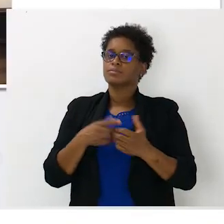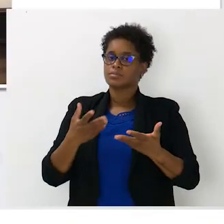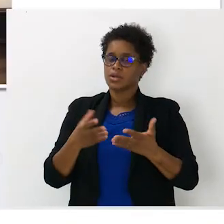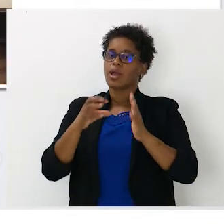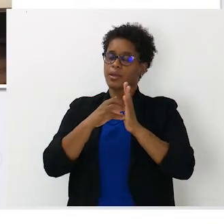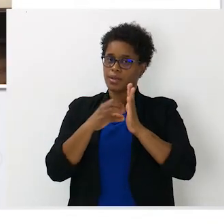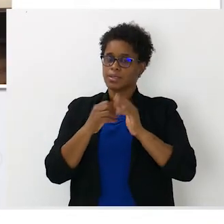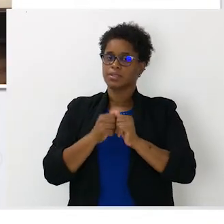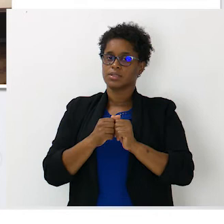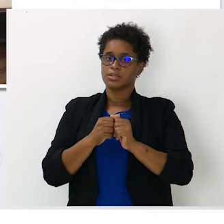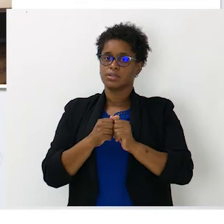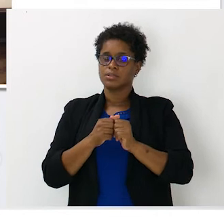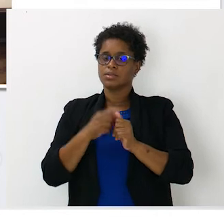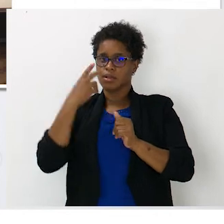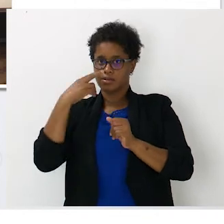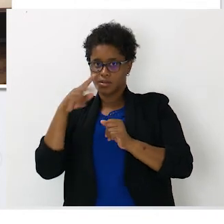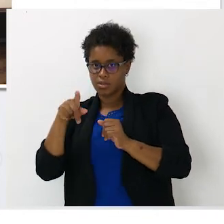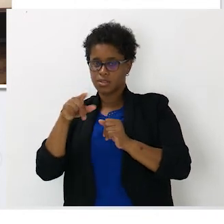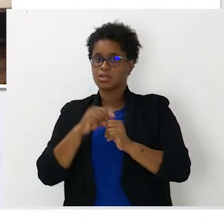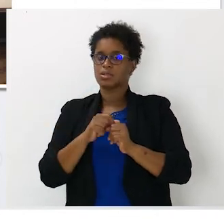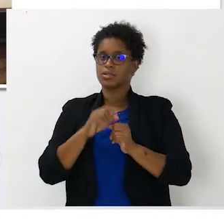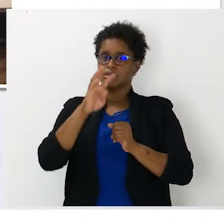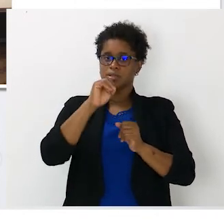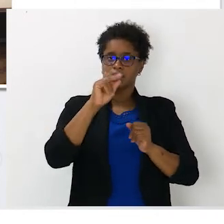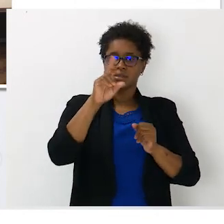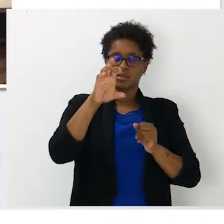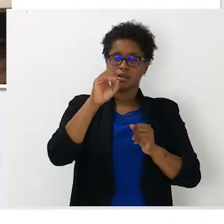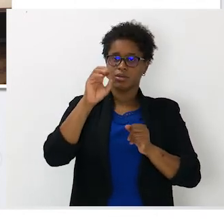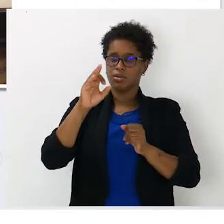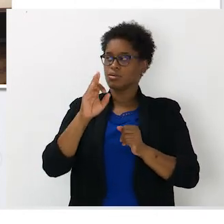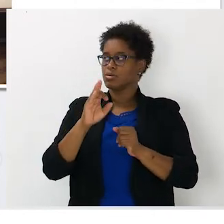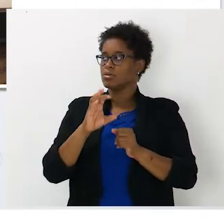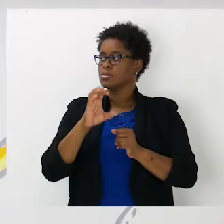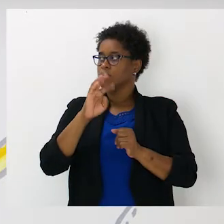Portanto, as imagens ilustram sarcófagos.